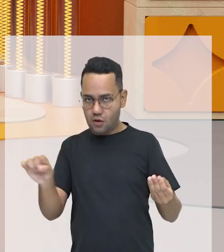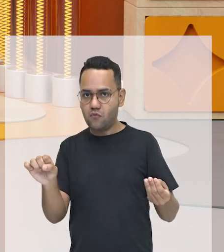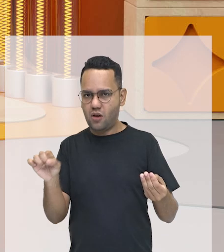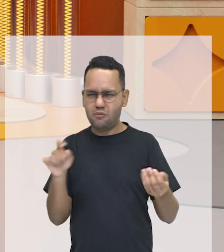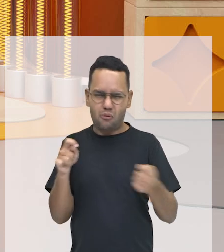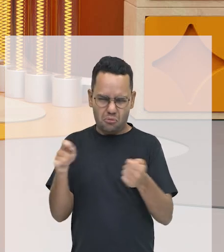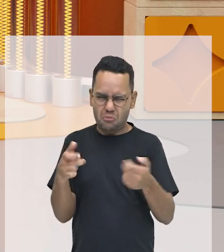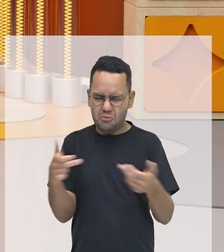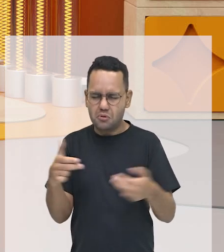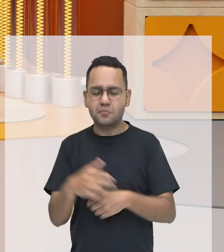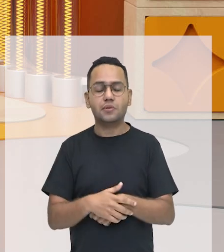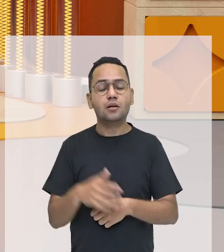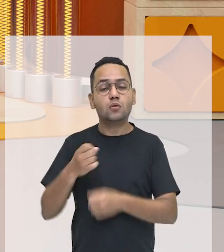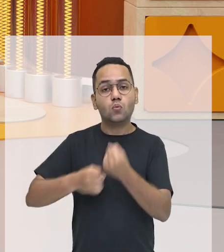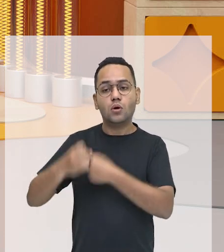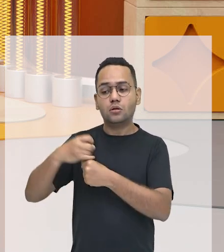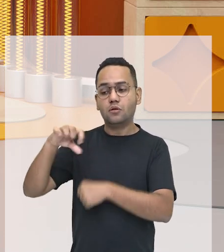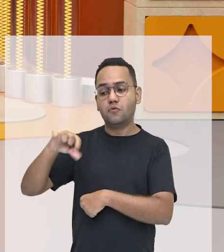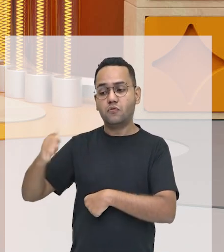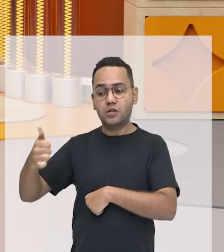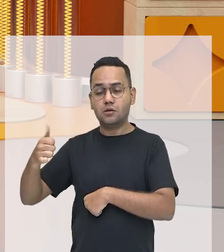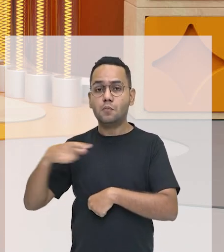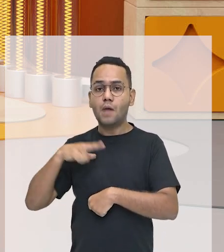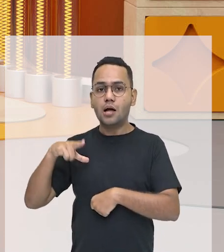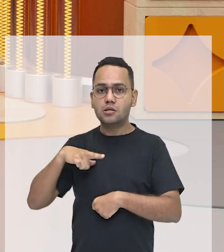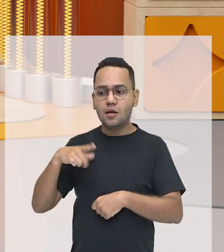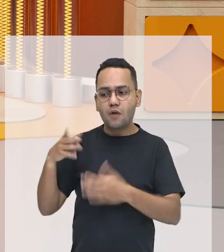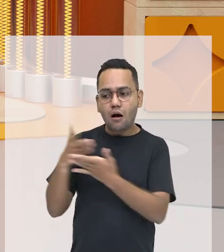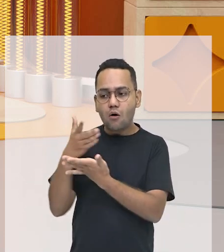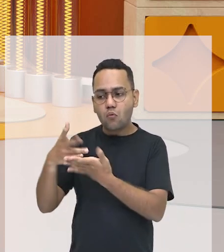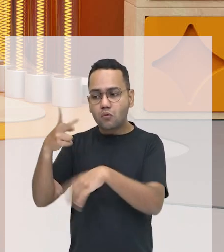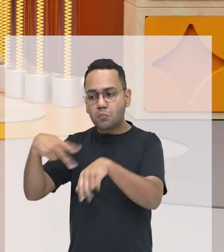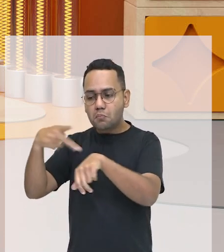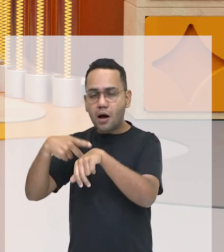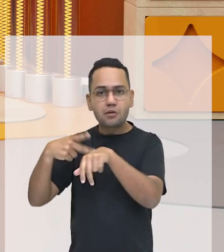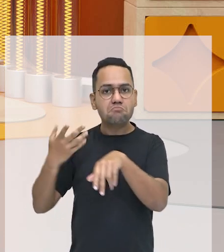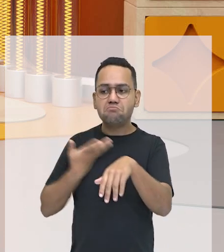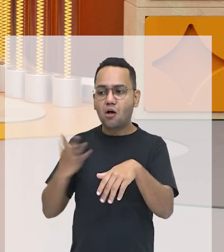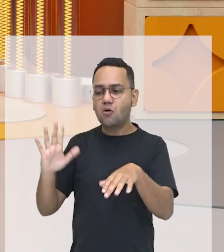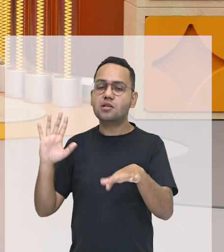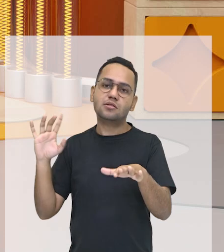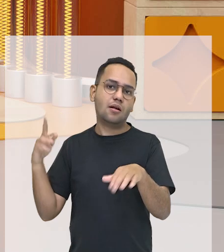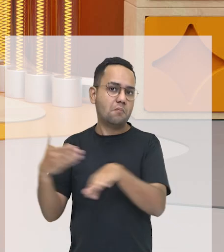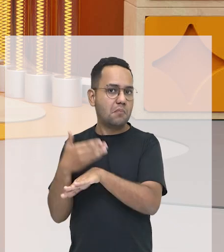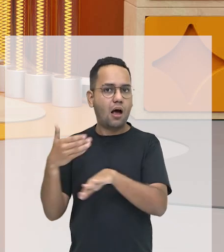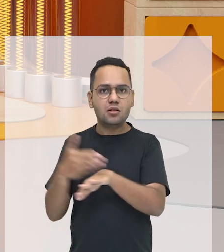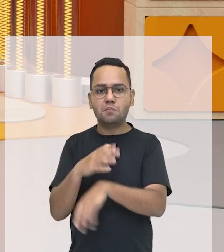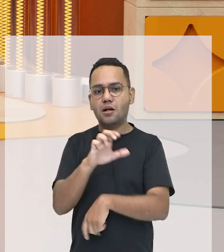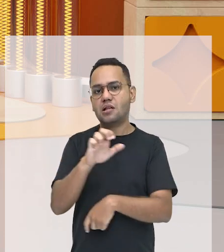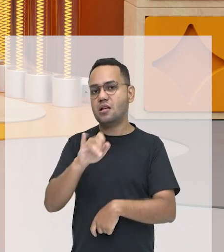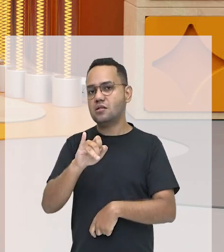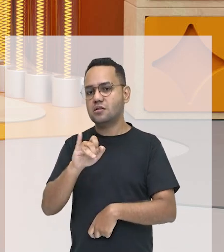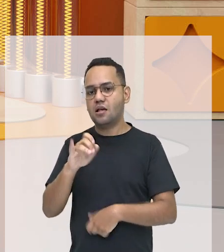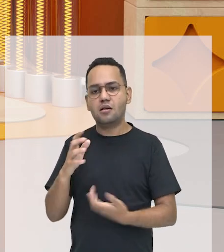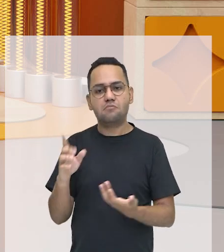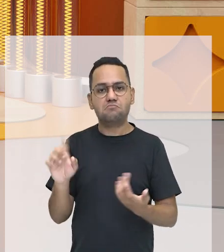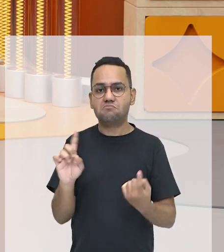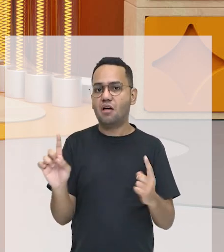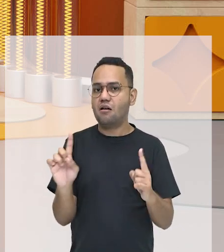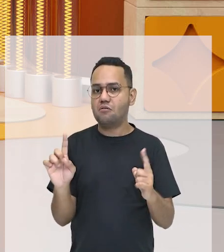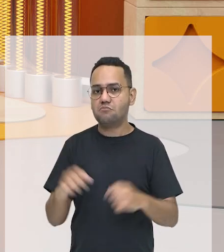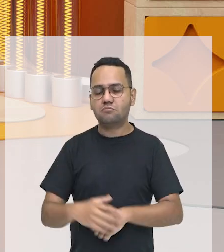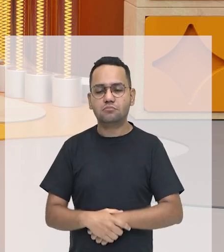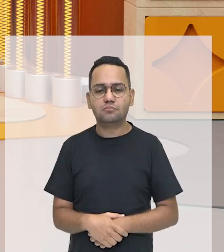1991, alguns países que faziam parte da União Soviética não quiseram fazer parte da Comunidade dos Estados